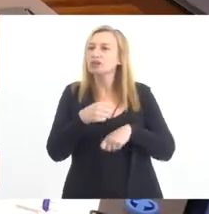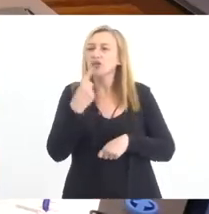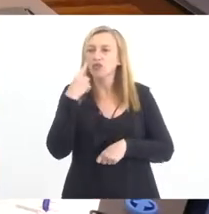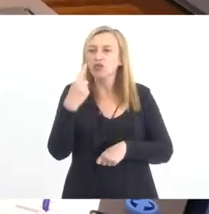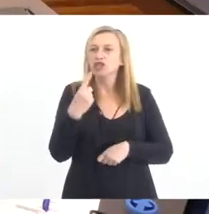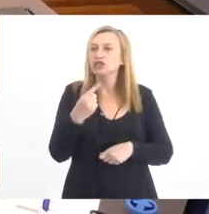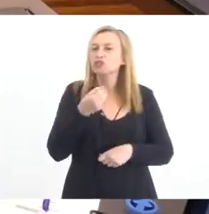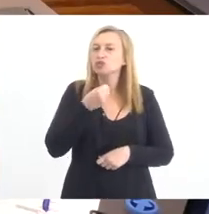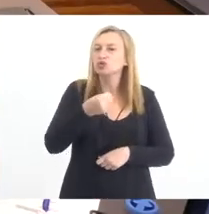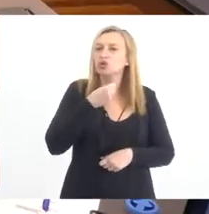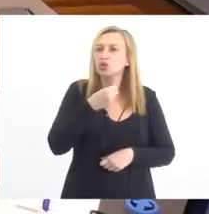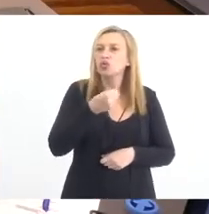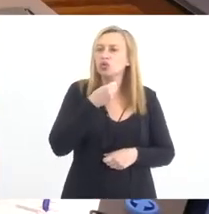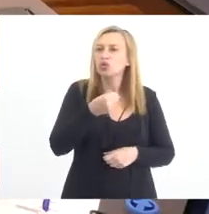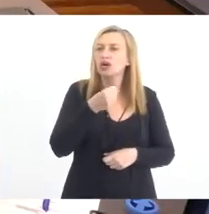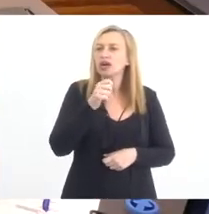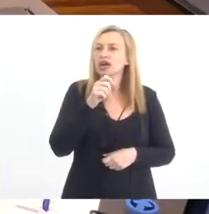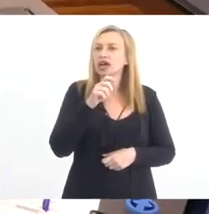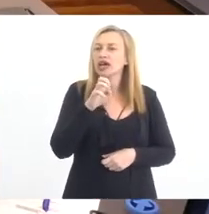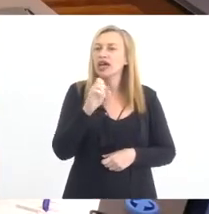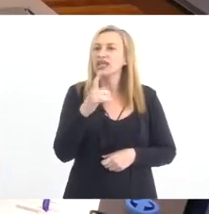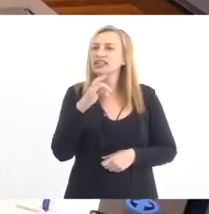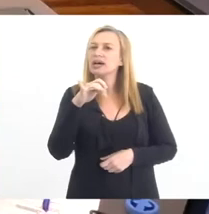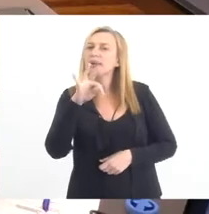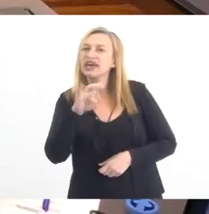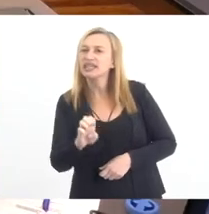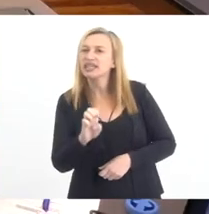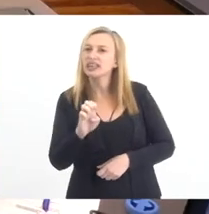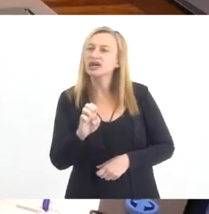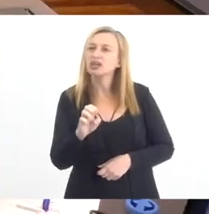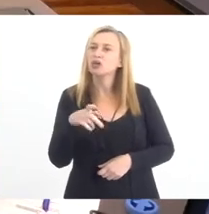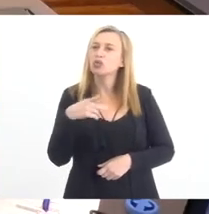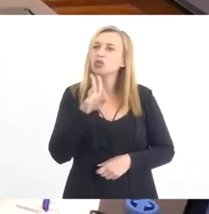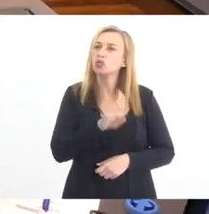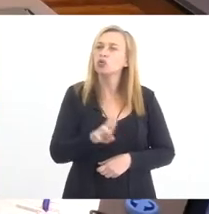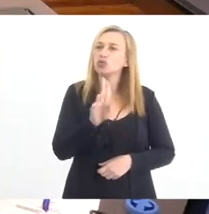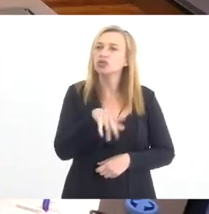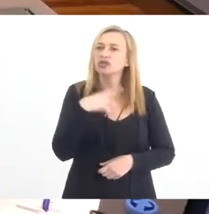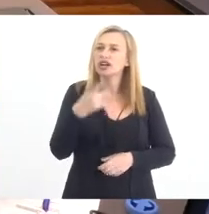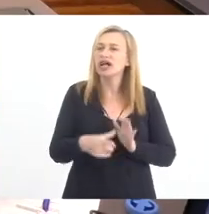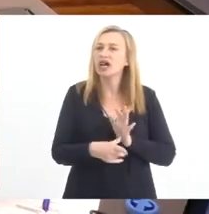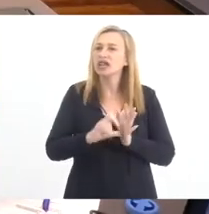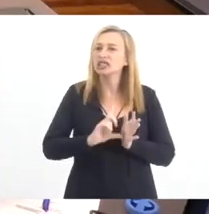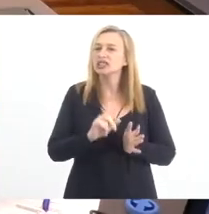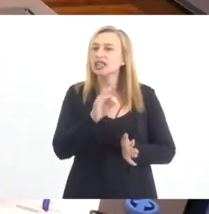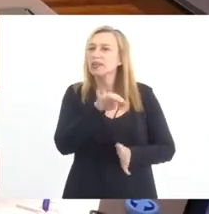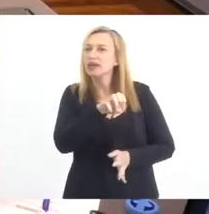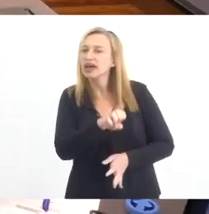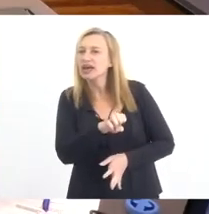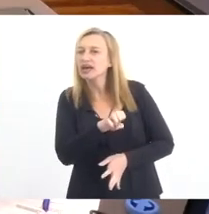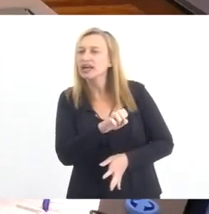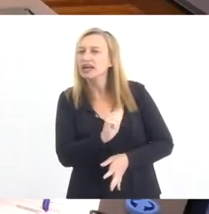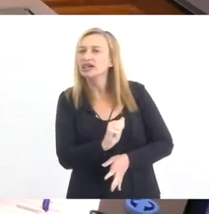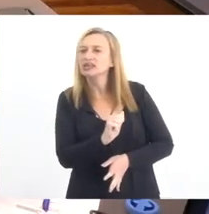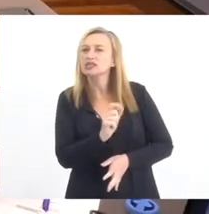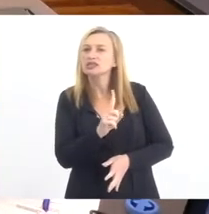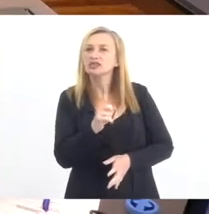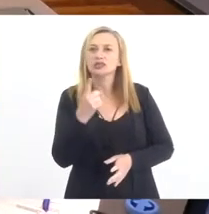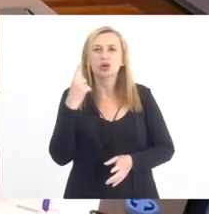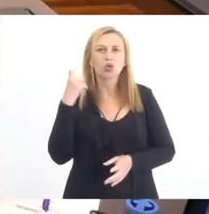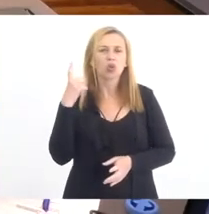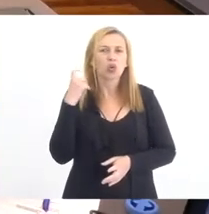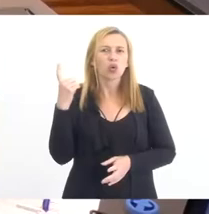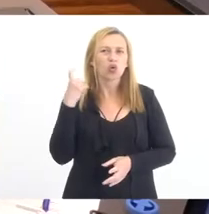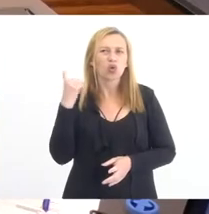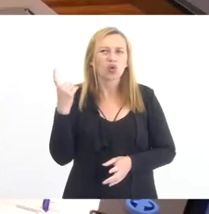o microfone da Elizabeth Manja, que fez uso da palavra antes da Gabriela, se ele não está aberto, mesmo em silêncio,